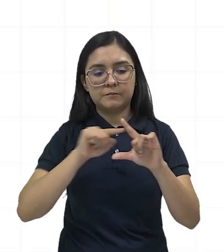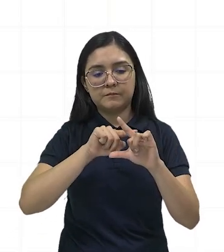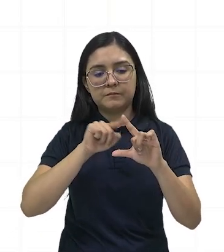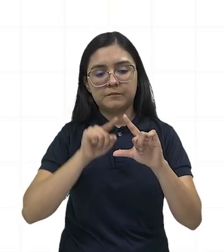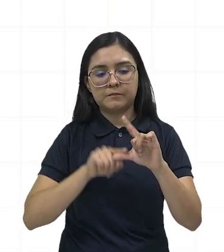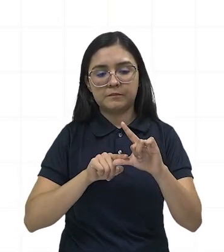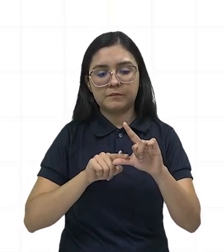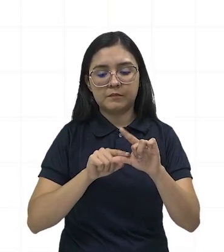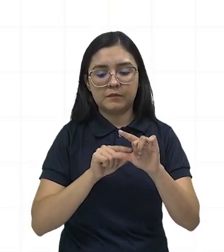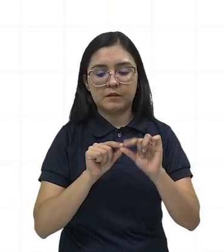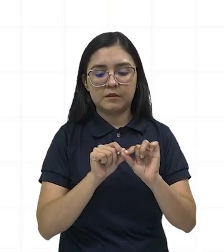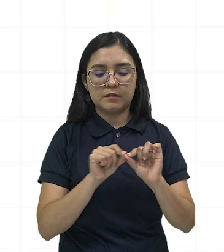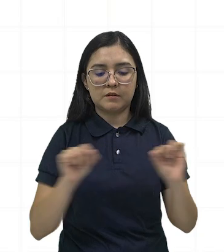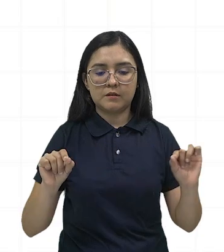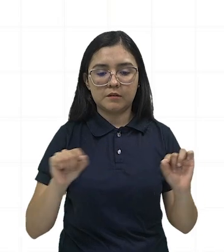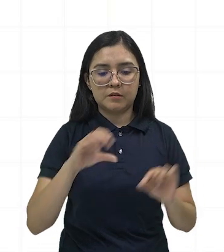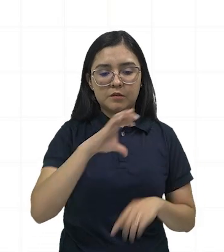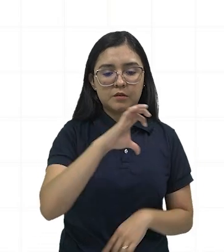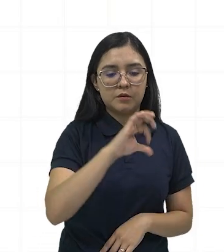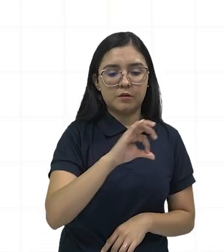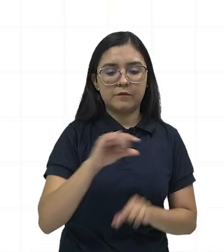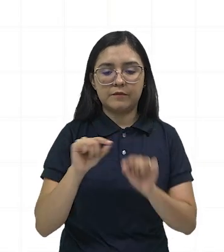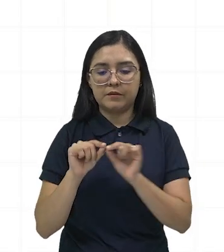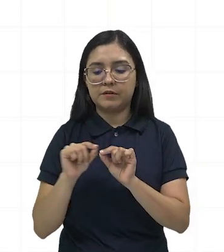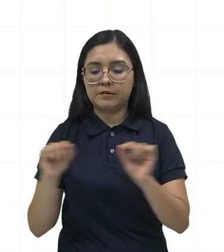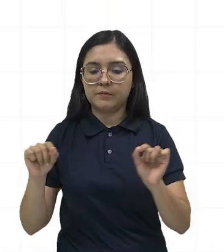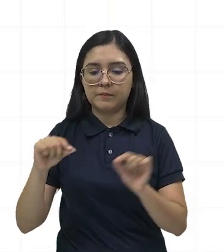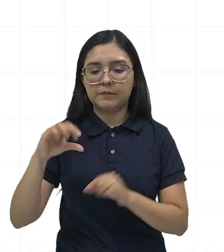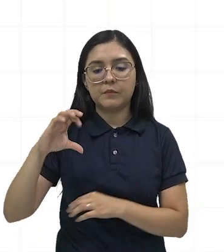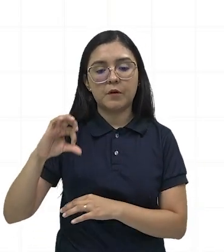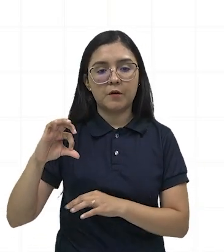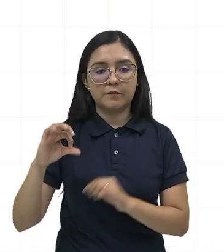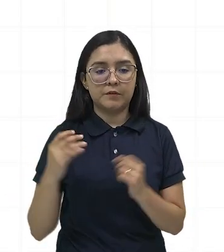Esse aqui 9 e esse também medindo 9.